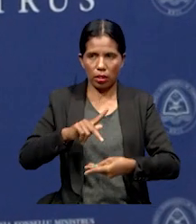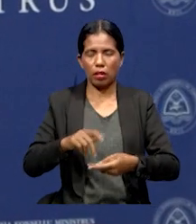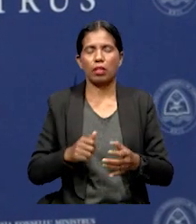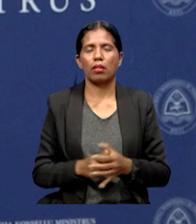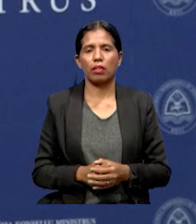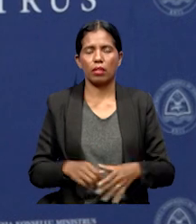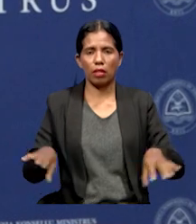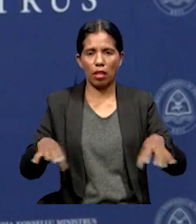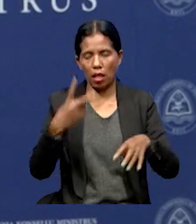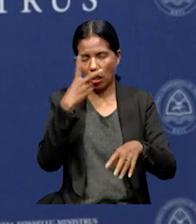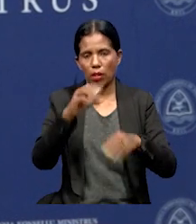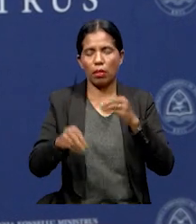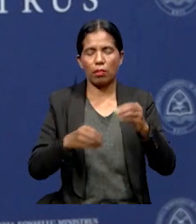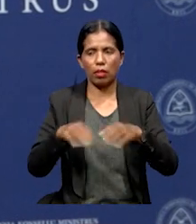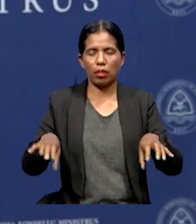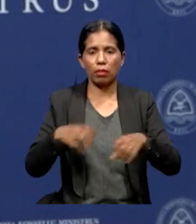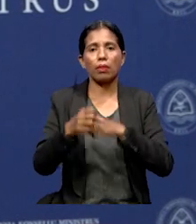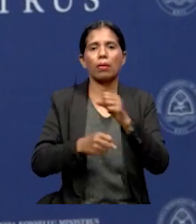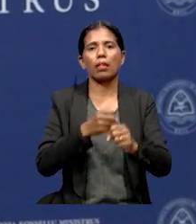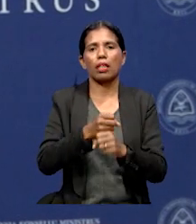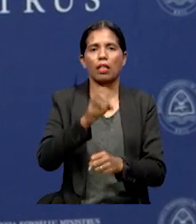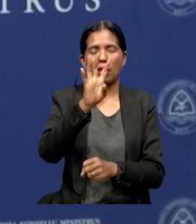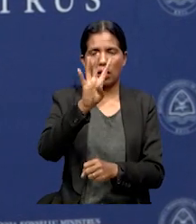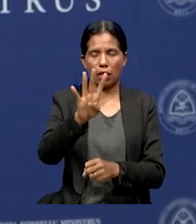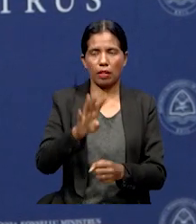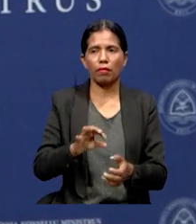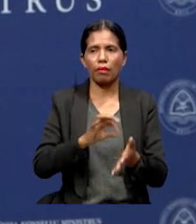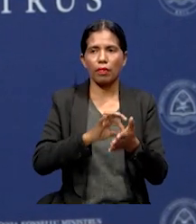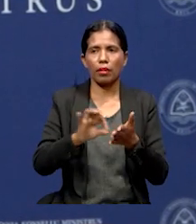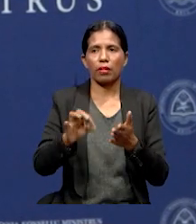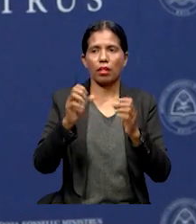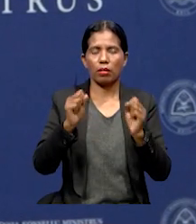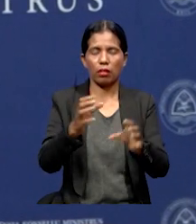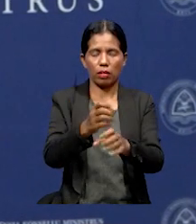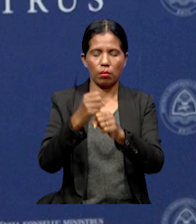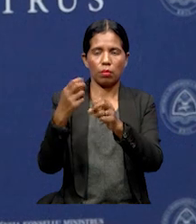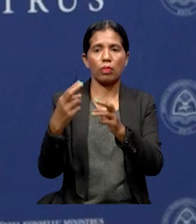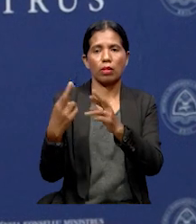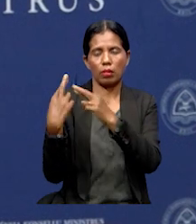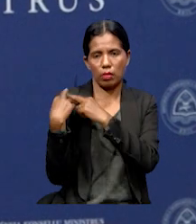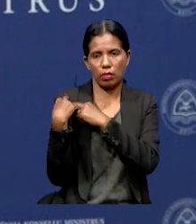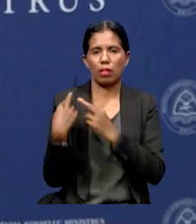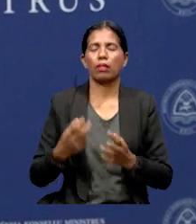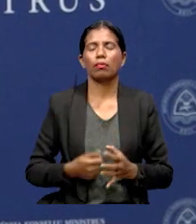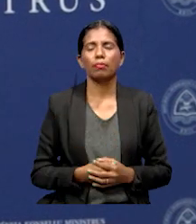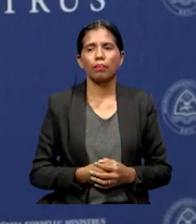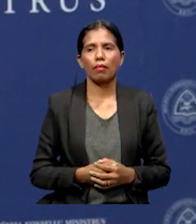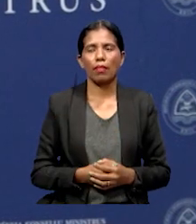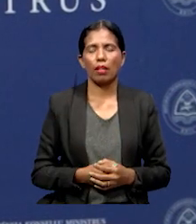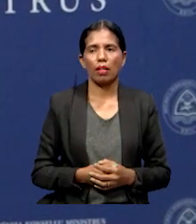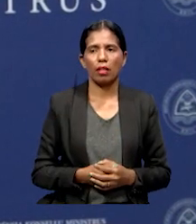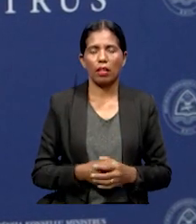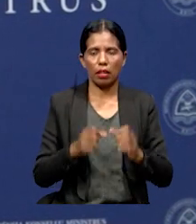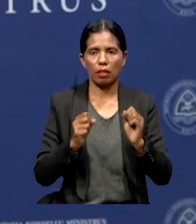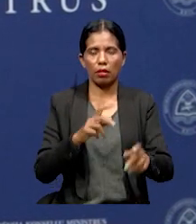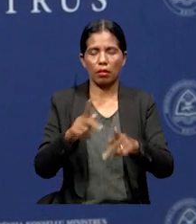de Serviço, ba período Tinanhat, sura Hussidata Simu Posse. Autoridade de Proteção Civil, uma